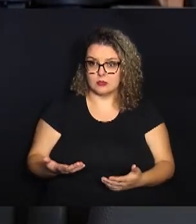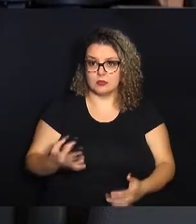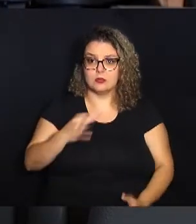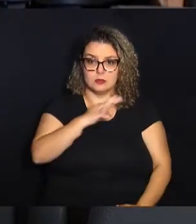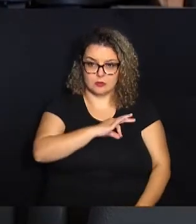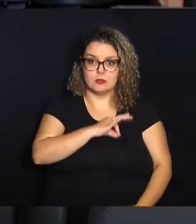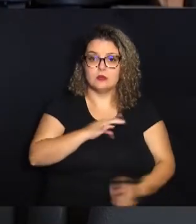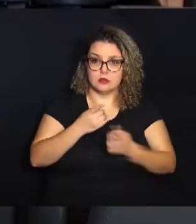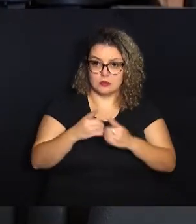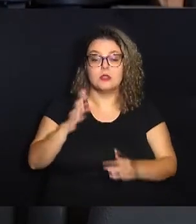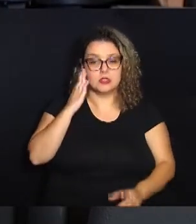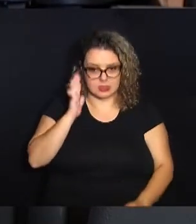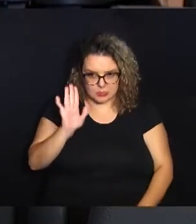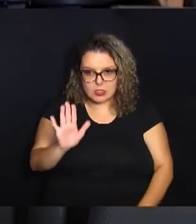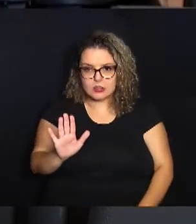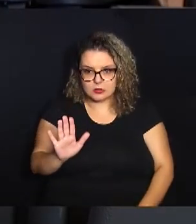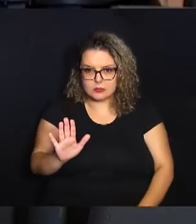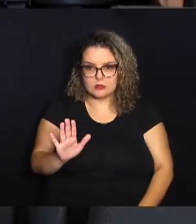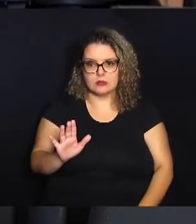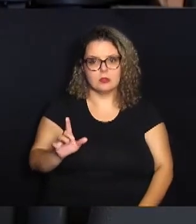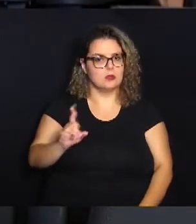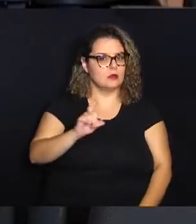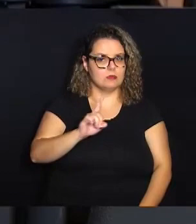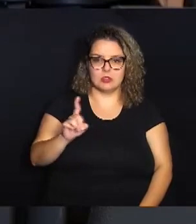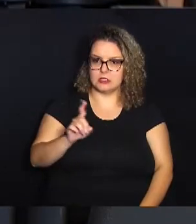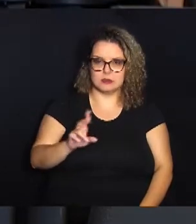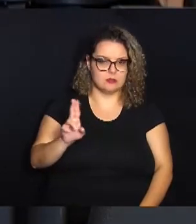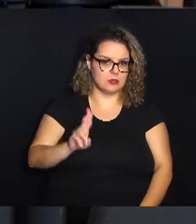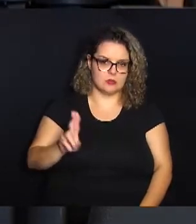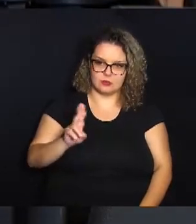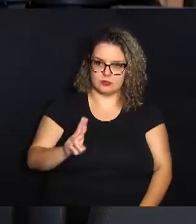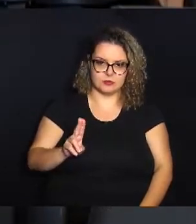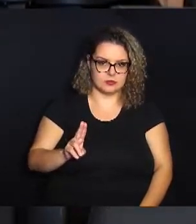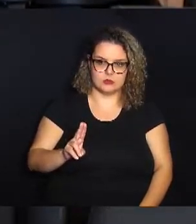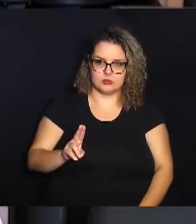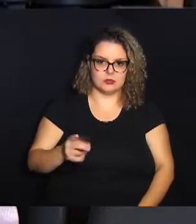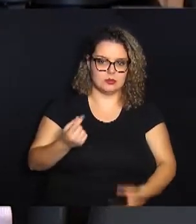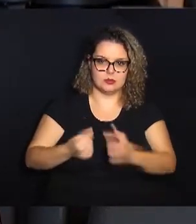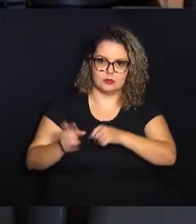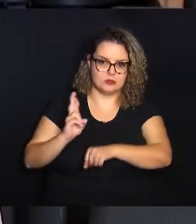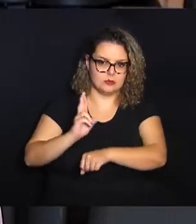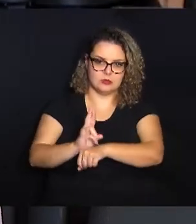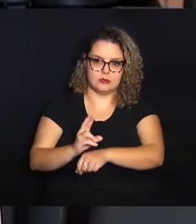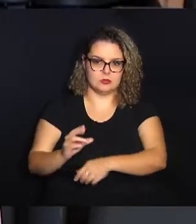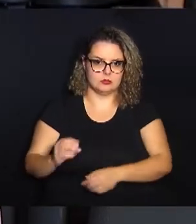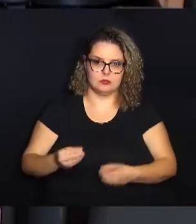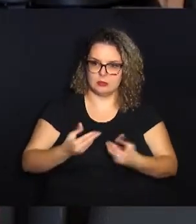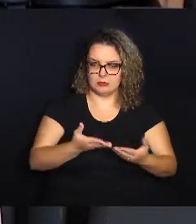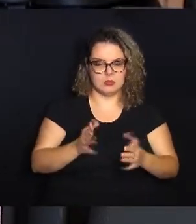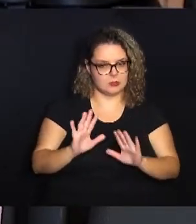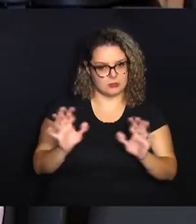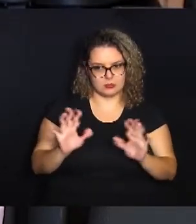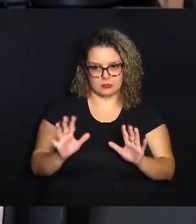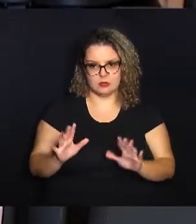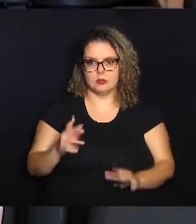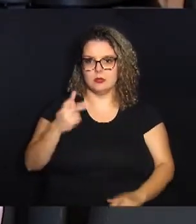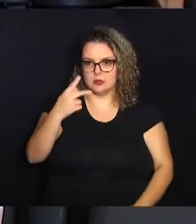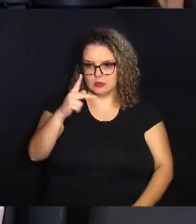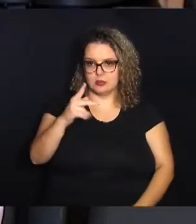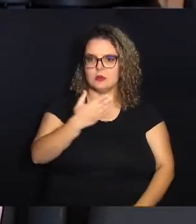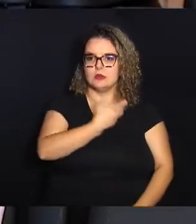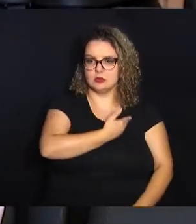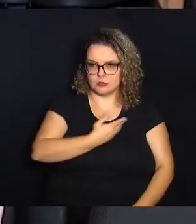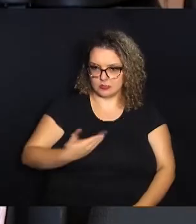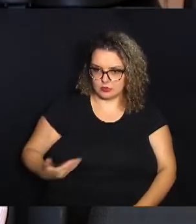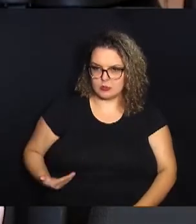salários dignos, né? Mas não é tirando o recurso da educação para fazer isso. É o seu